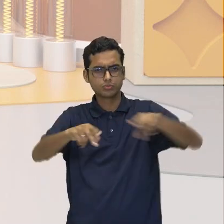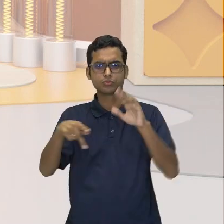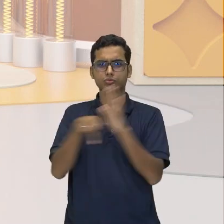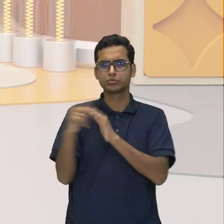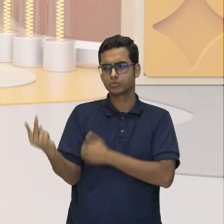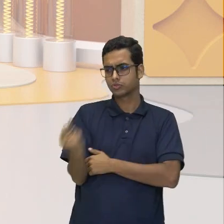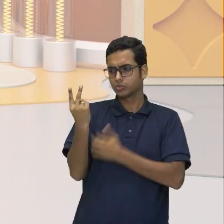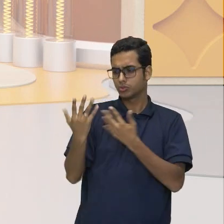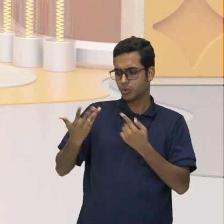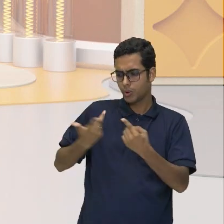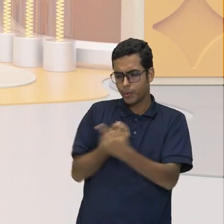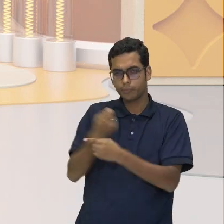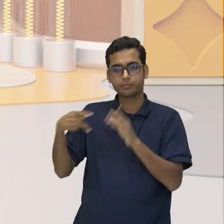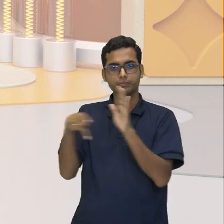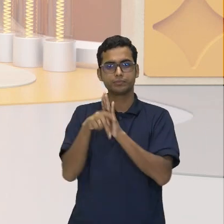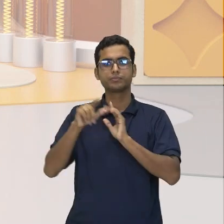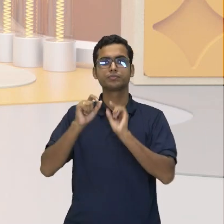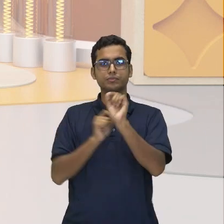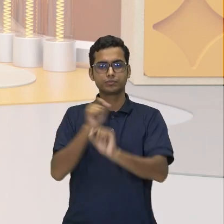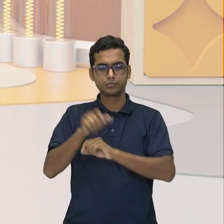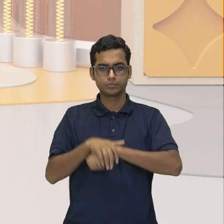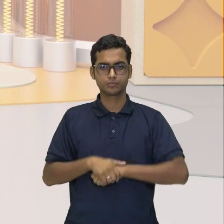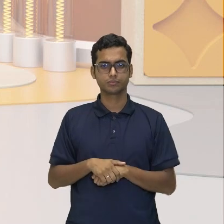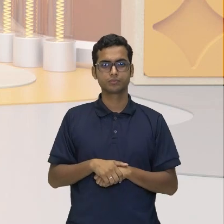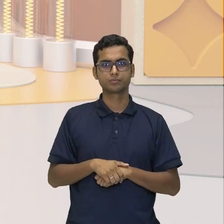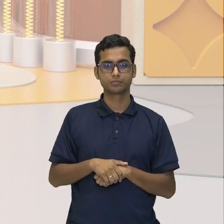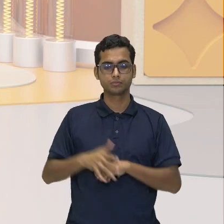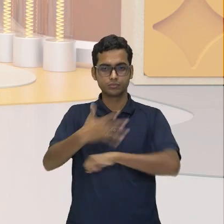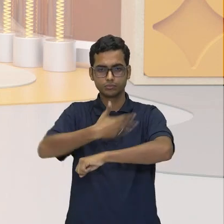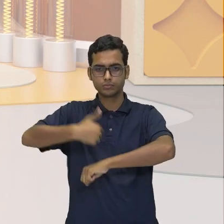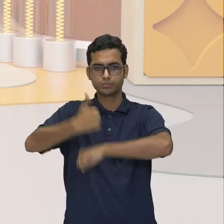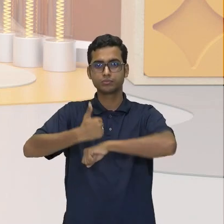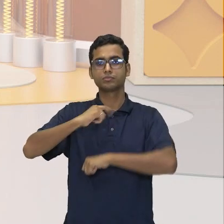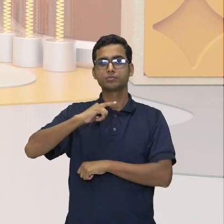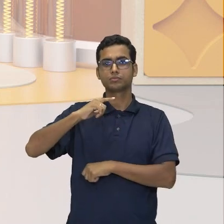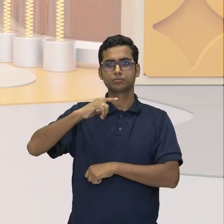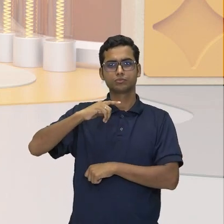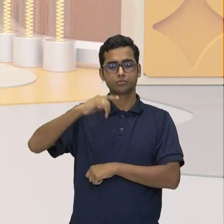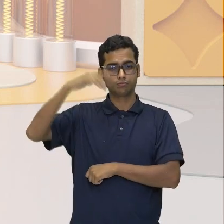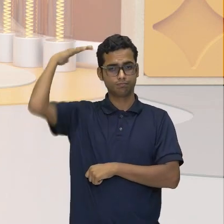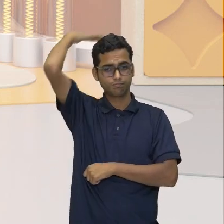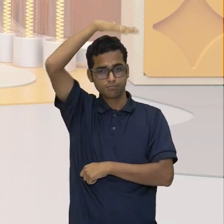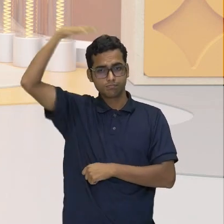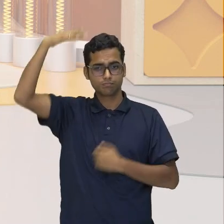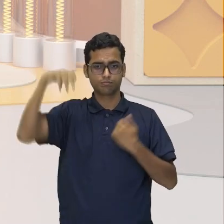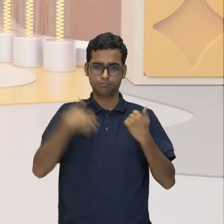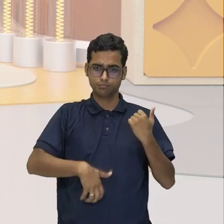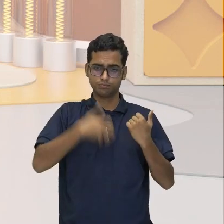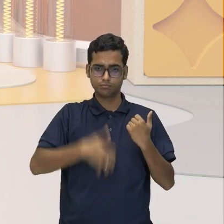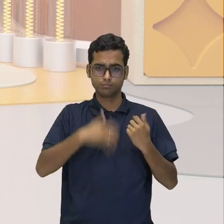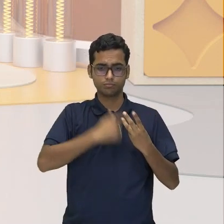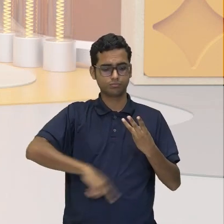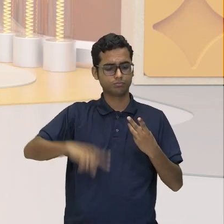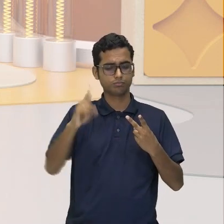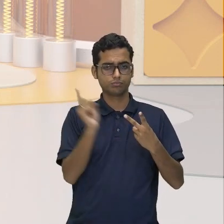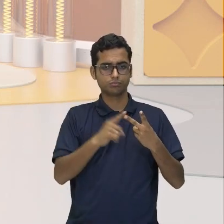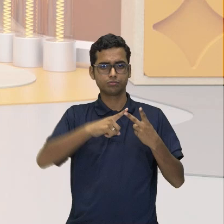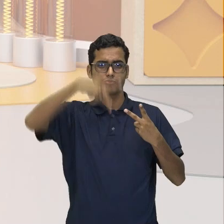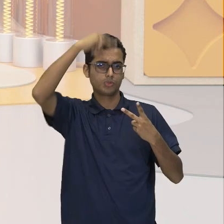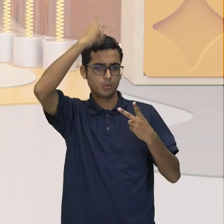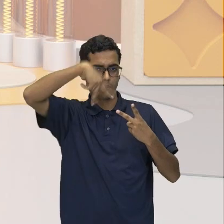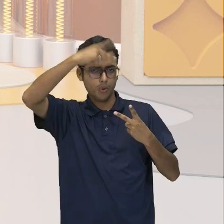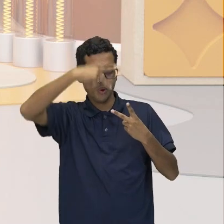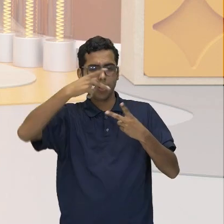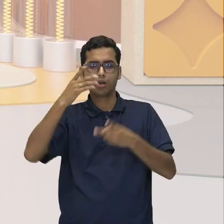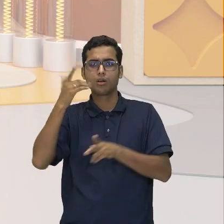suas colônias, ali no México, no Peru, ela vai encontrar minérios, ouro,